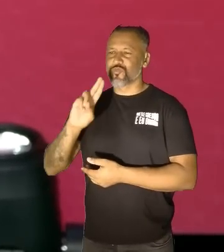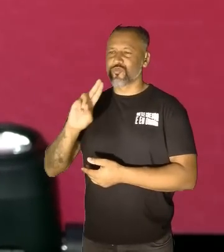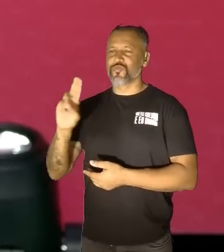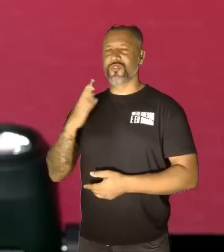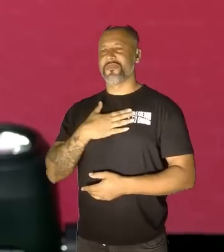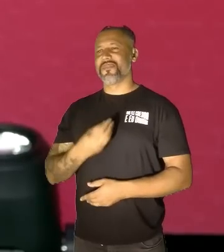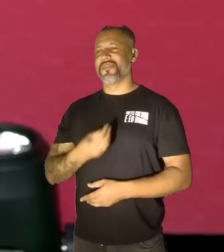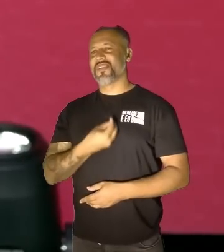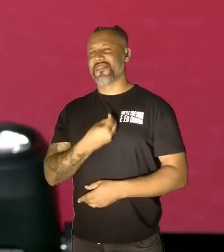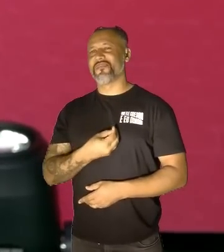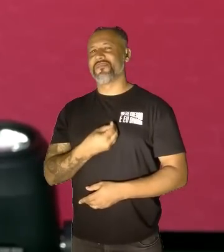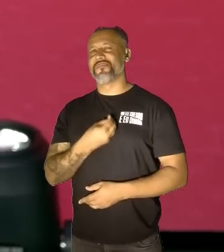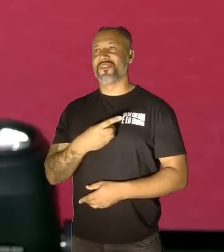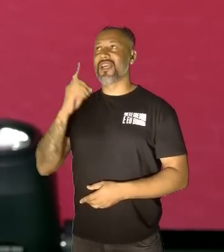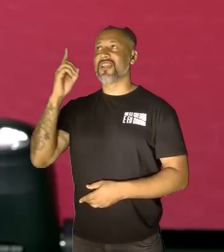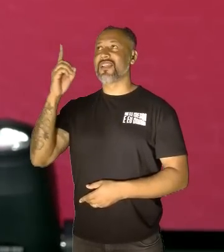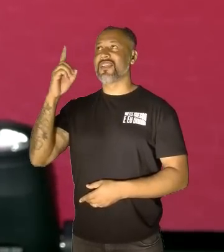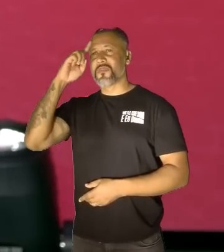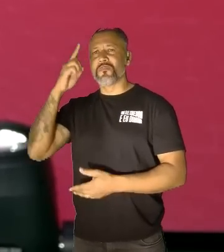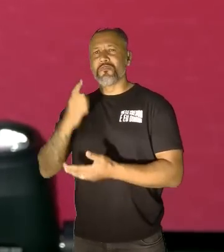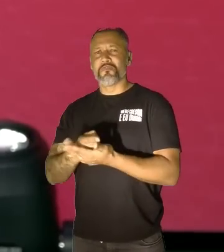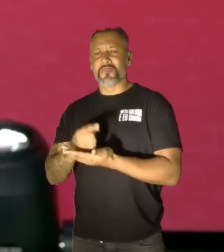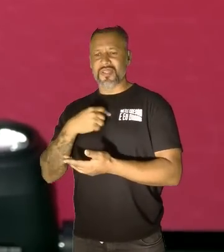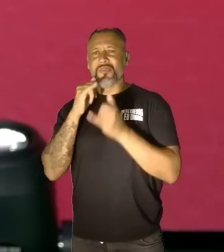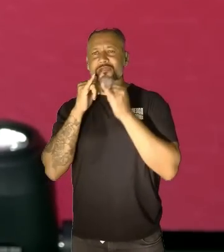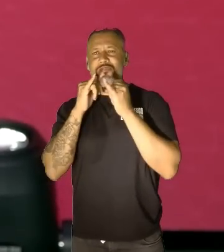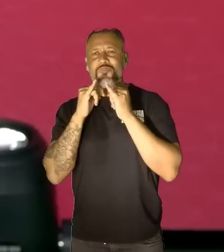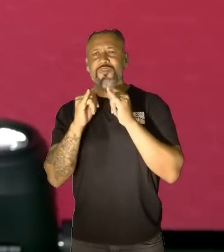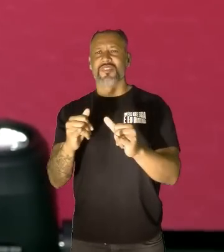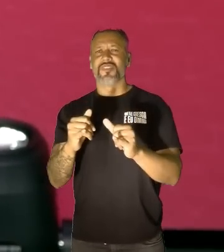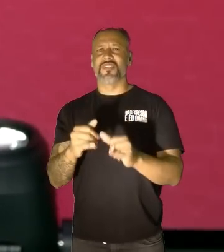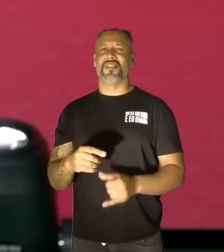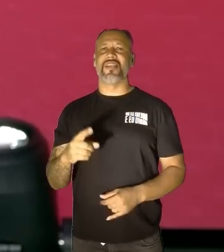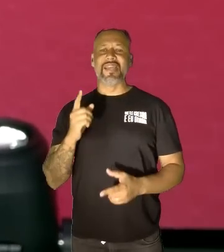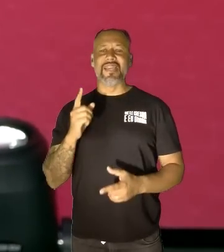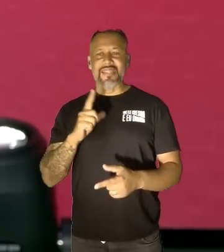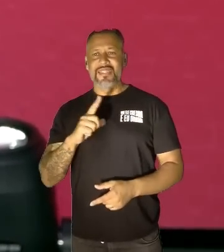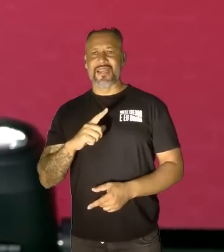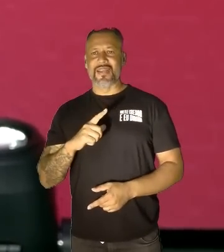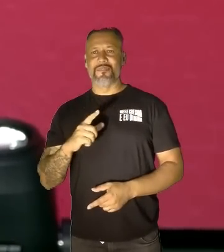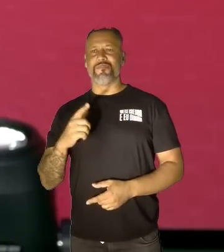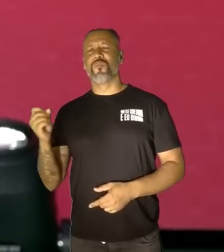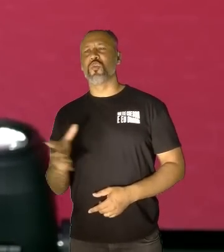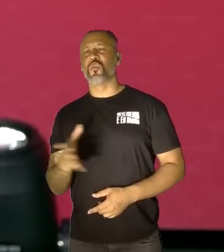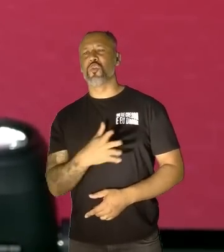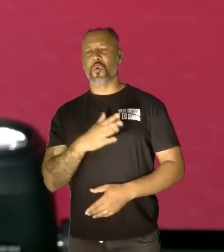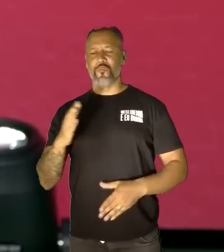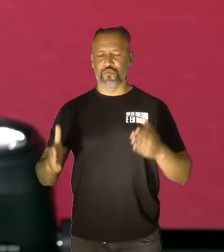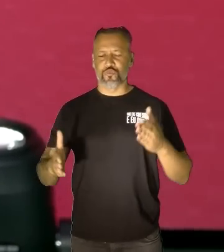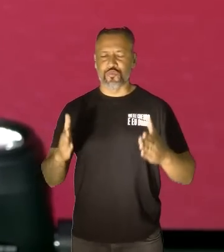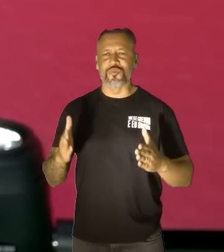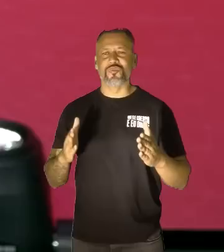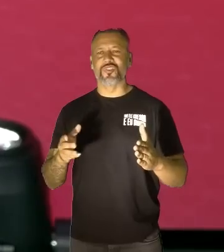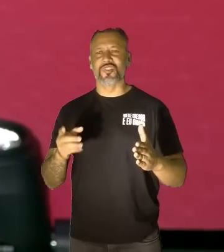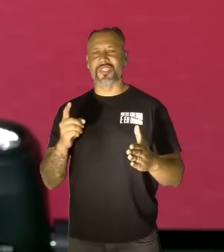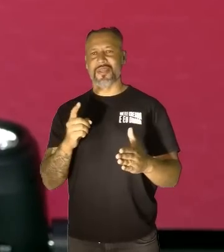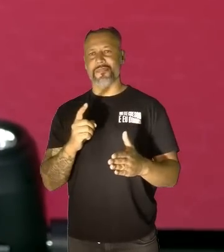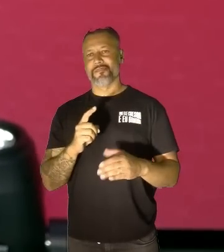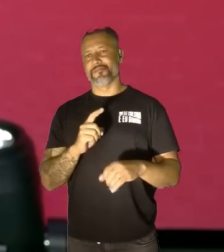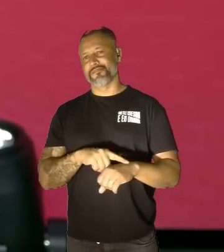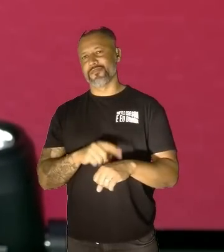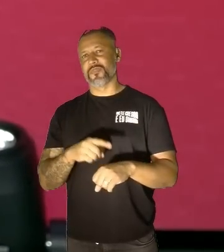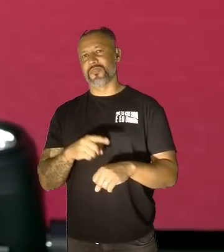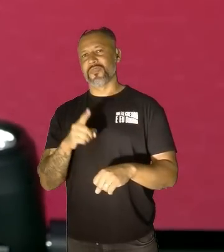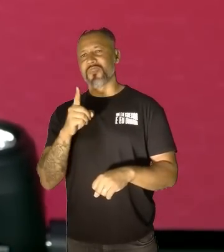Deus. Deus manda eu dizer para você: há uma nova estação chegando sobre a sua vida. Abra a porta, se